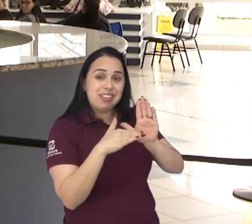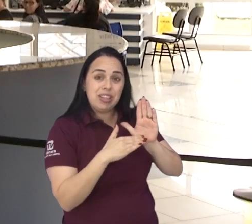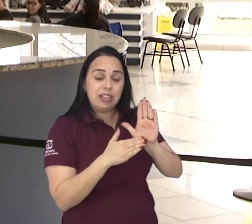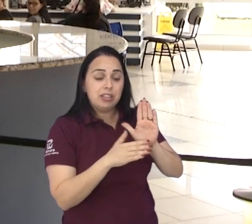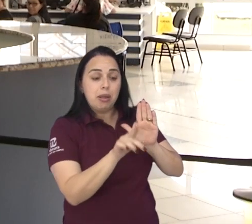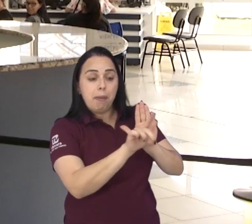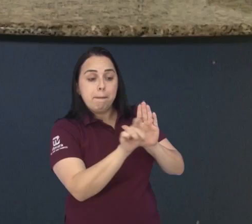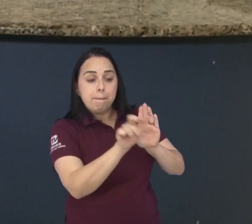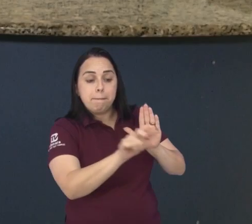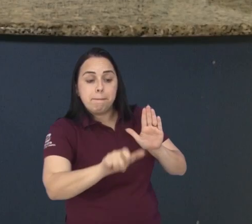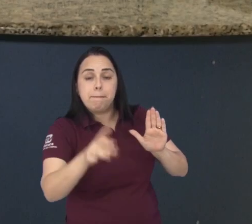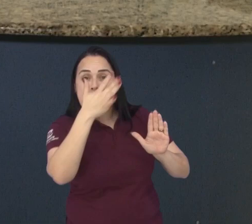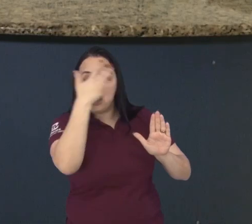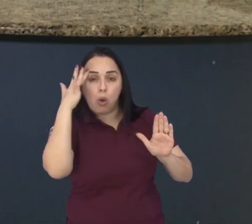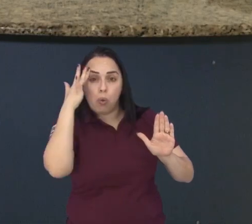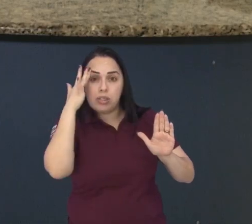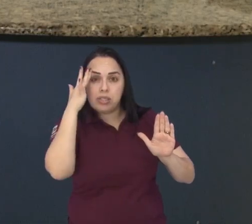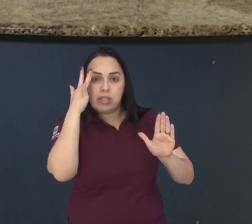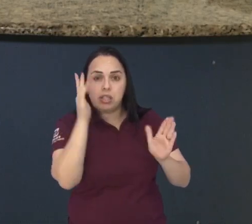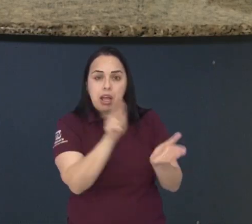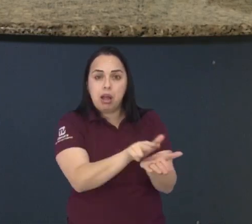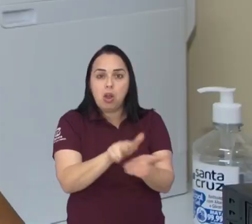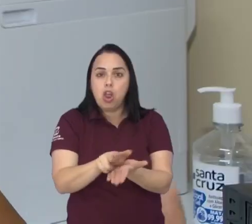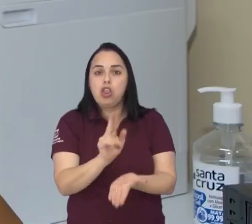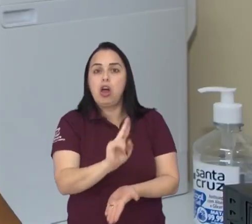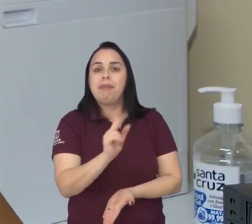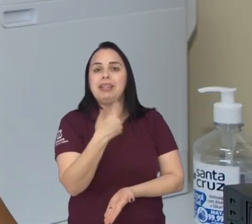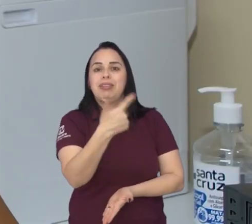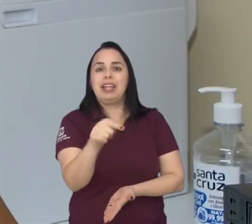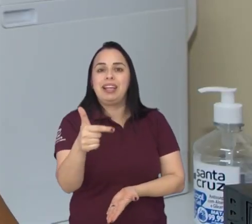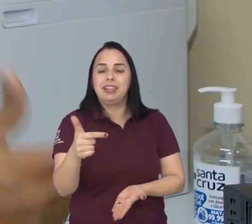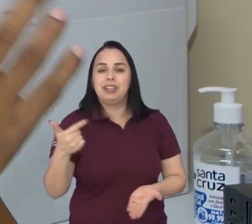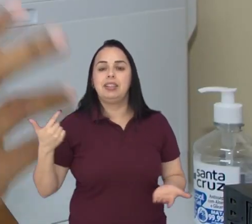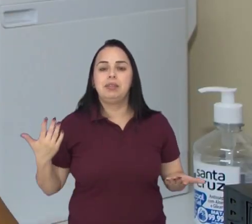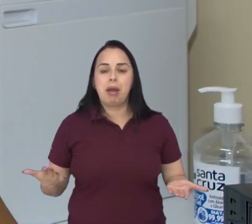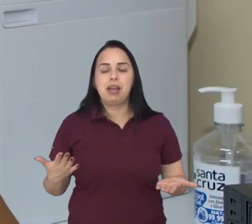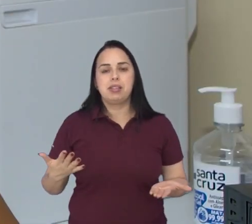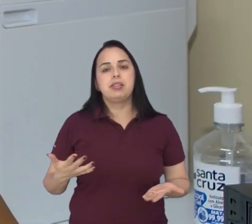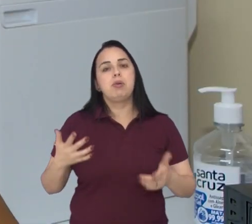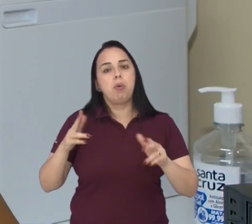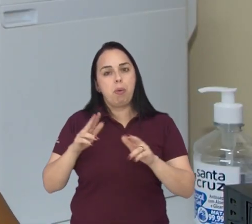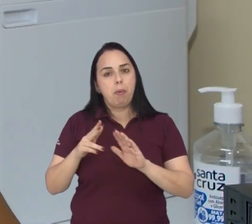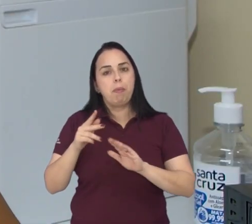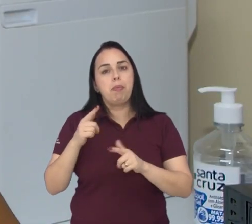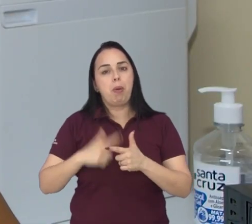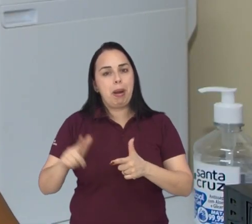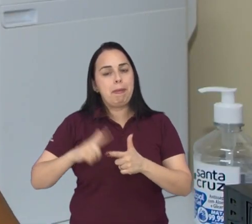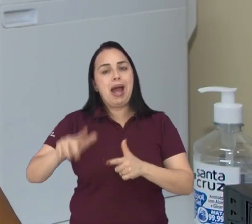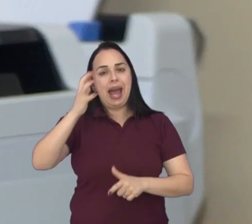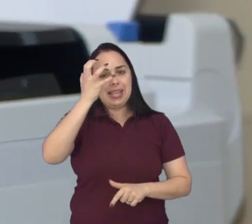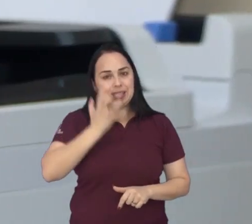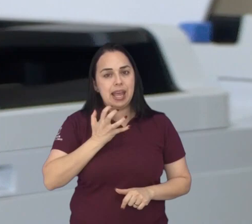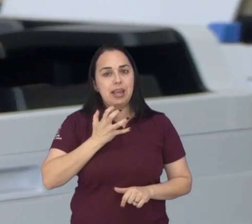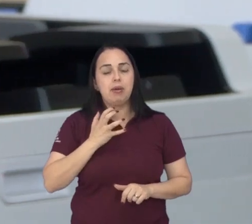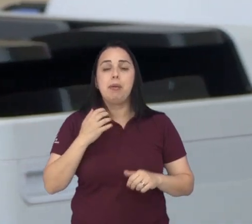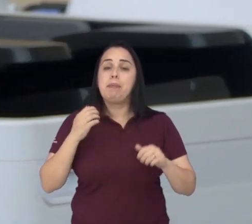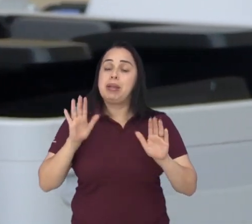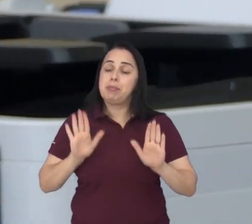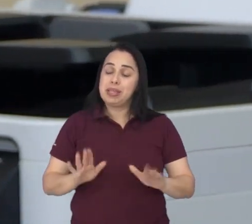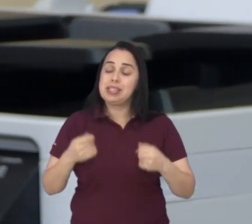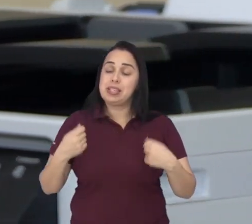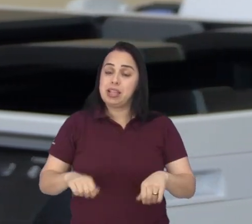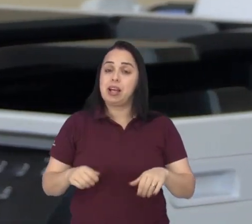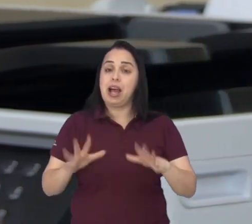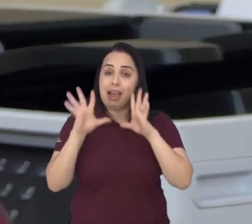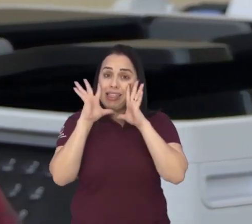pessoas desconhecidas internadas em hospitais públicos. Porém, o vereador acredita que a seriedade do problema exige medidas